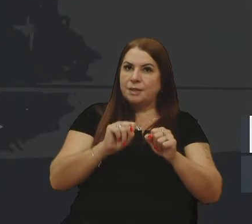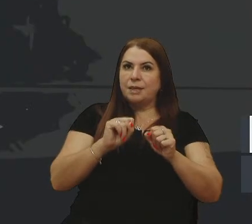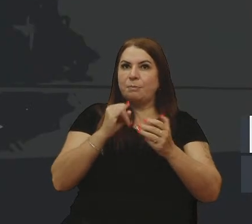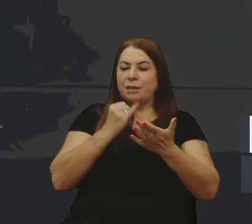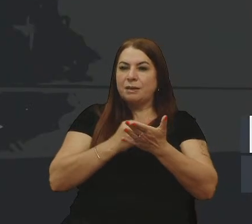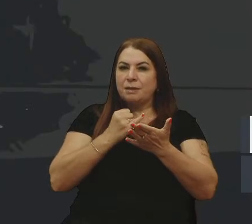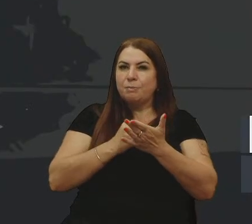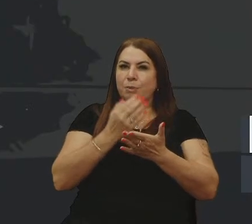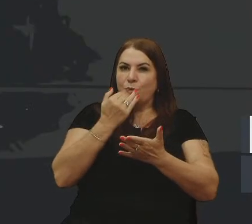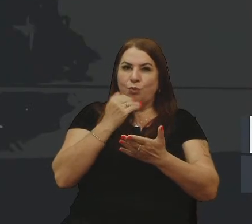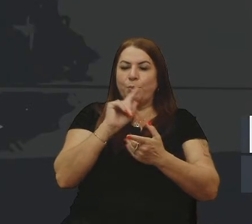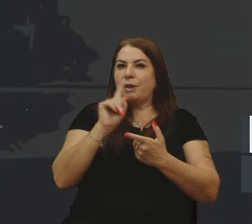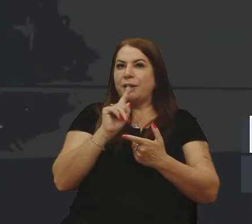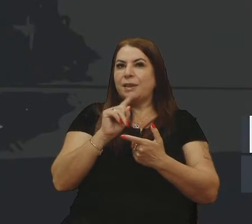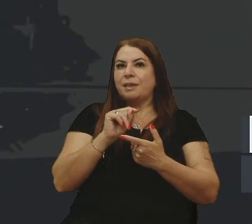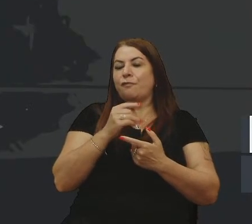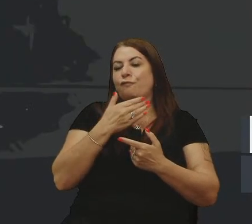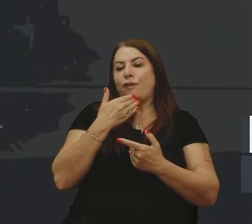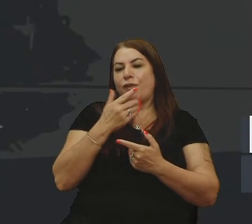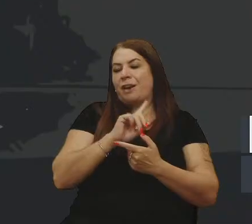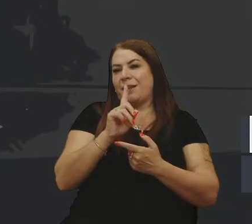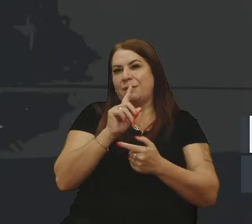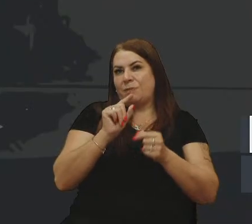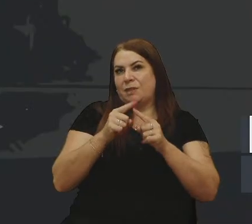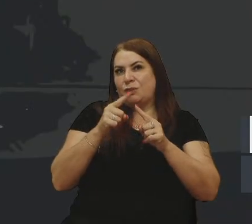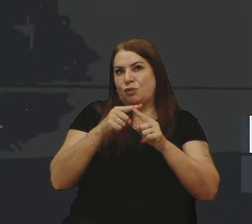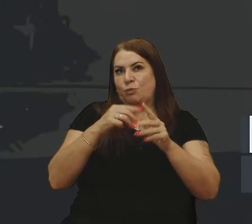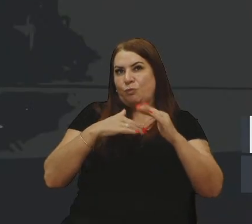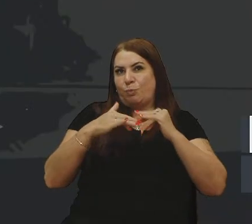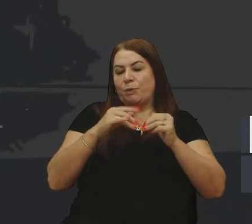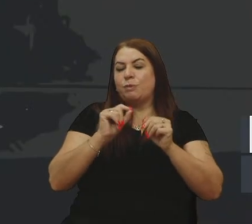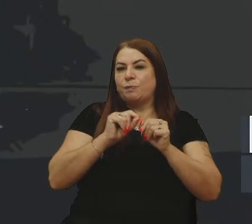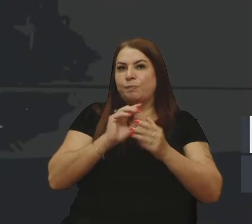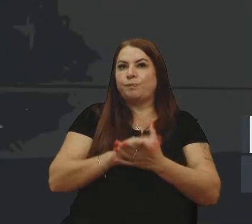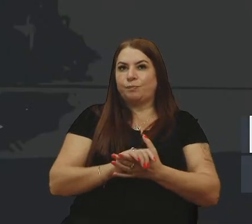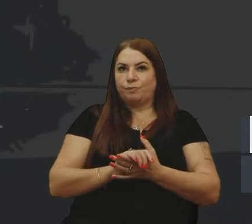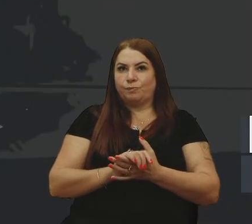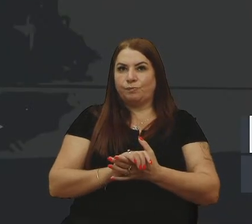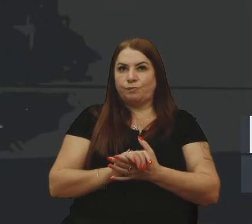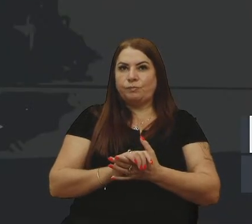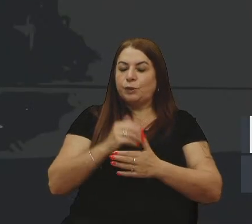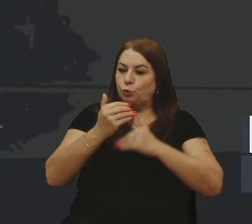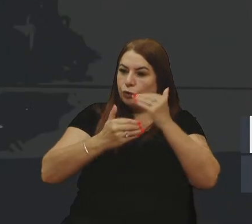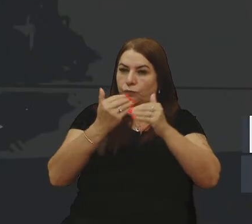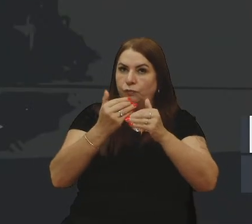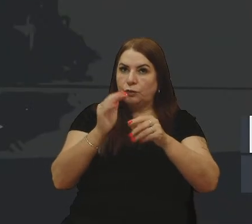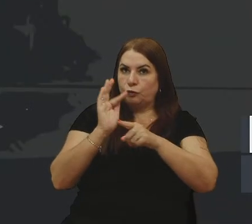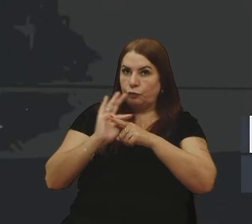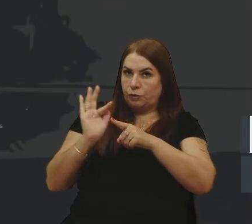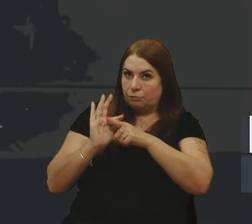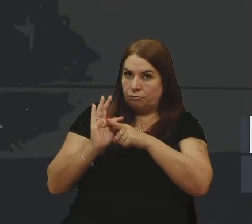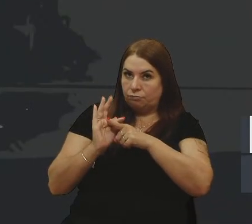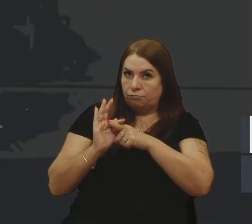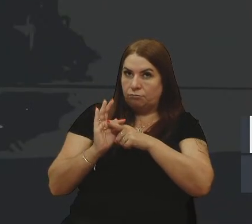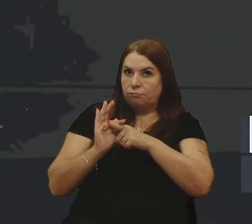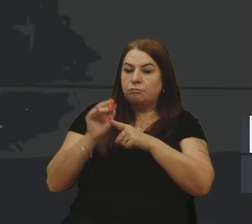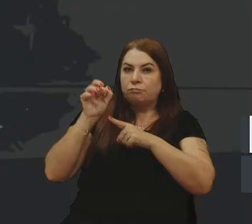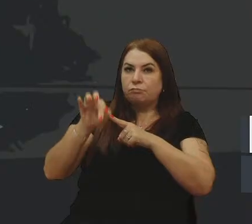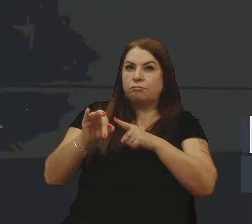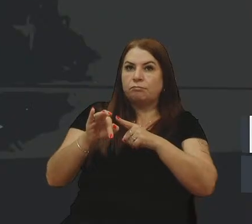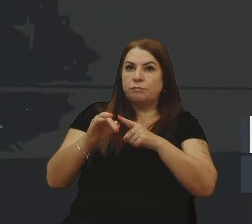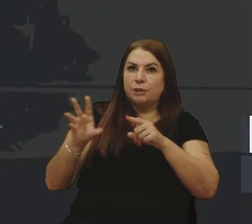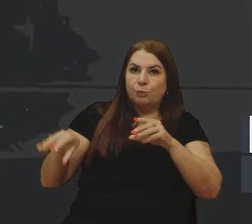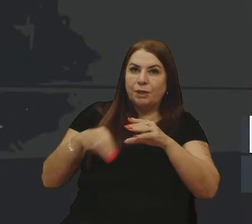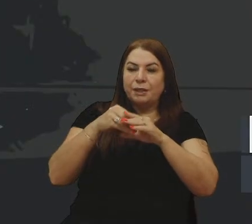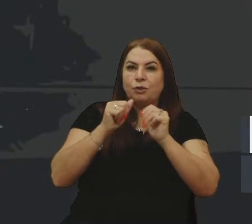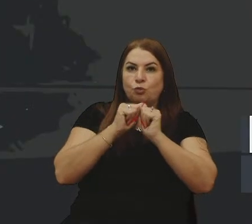para alimentação, ele não favorece muito para fazer esse tipo de movimento. Então, o que a gente faz? Eu desenvolvo o fornecedor, o meu franqueado, a partir do momento que ele entra para a